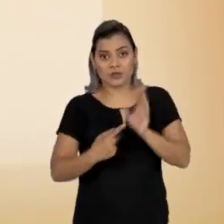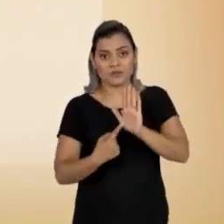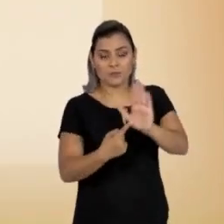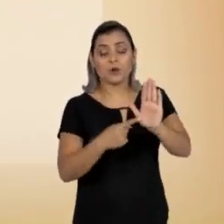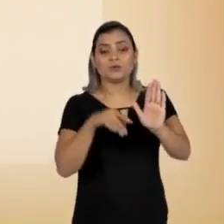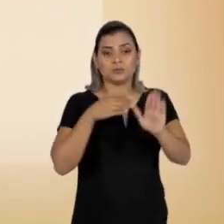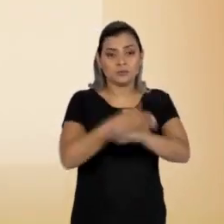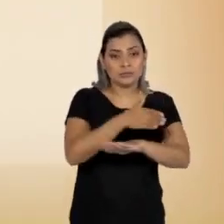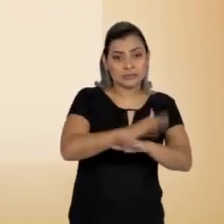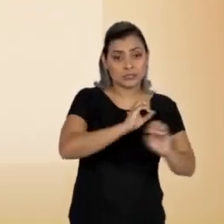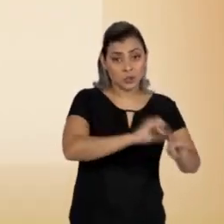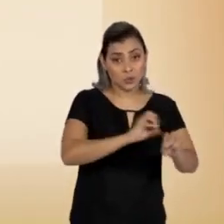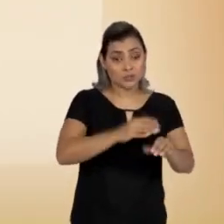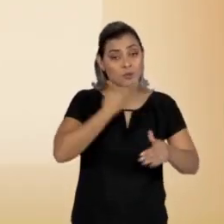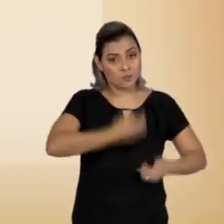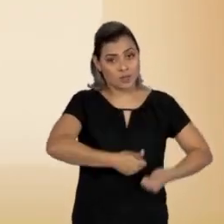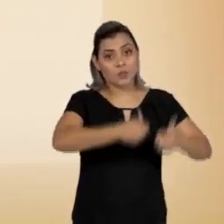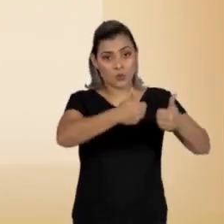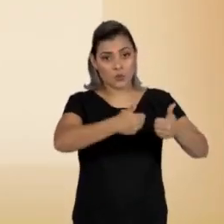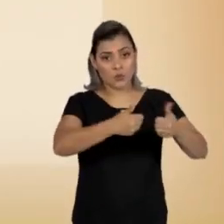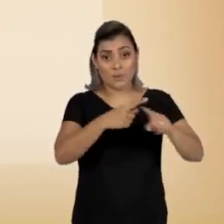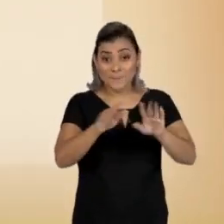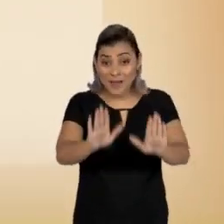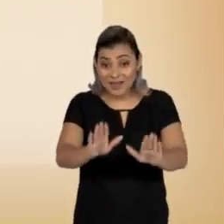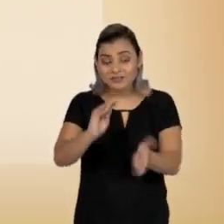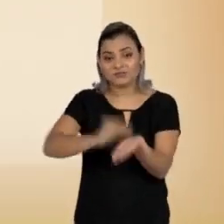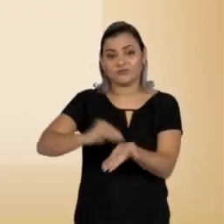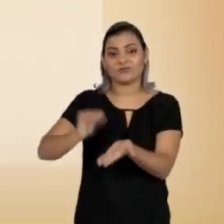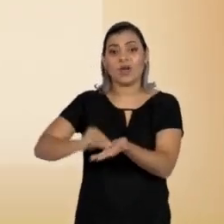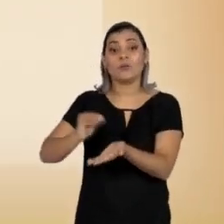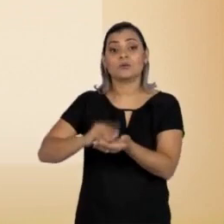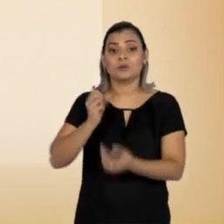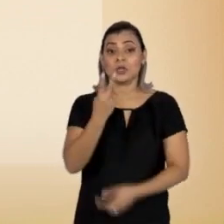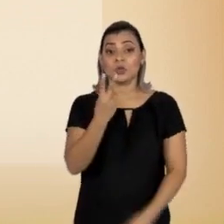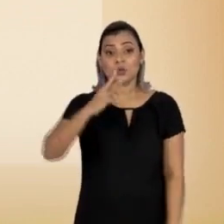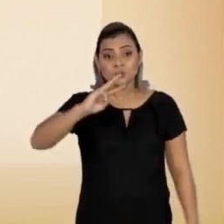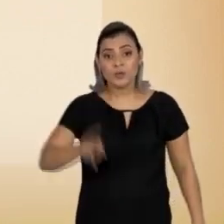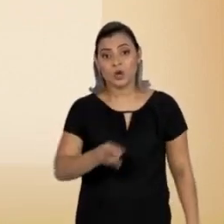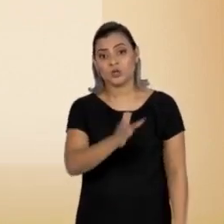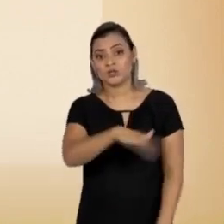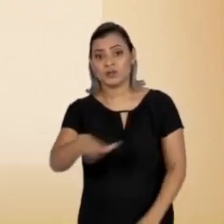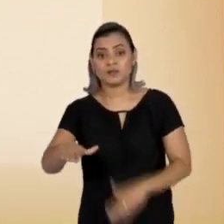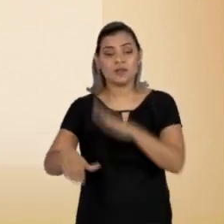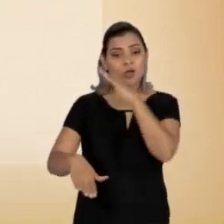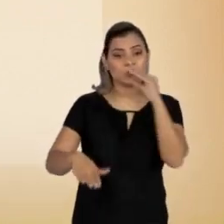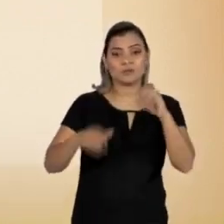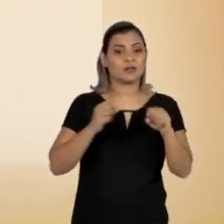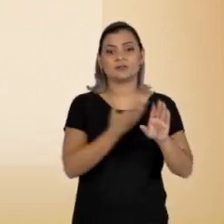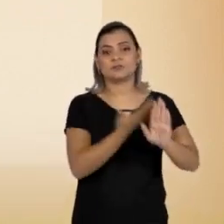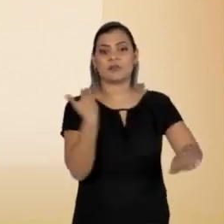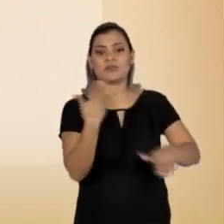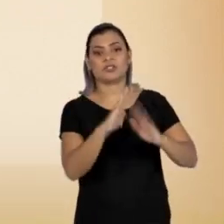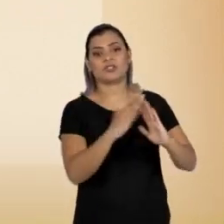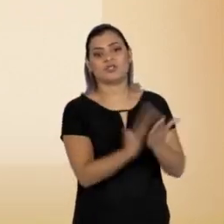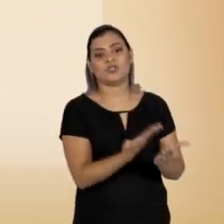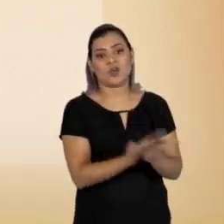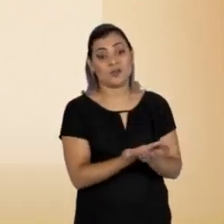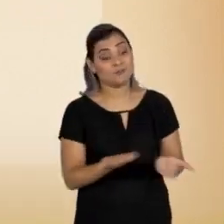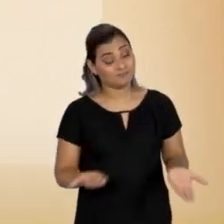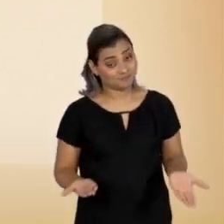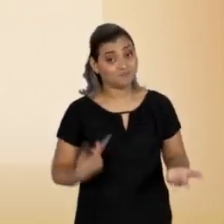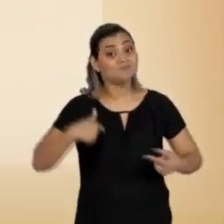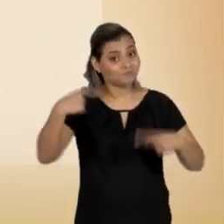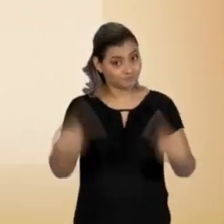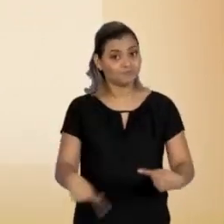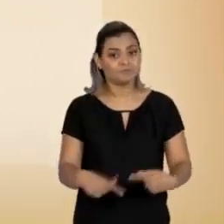acesso à educação melhorou no país. Só que ainda há 2 milhões de crianças e adolescentes fora da escola. Outro